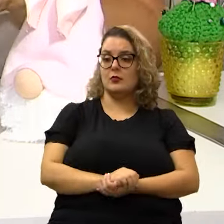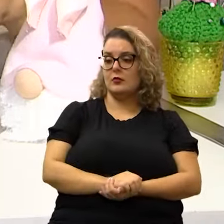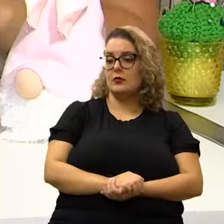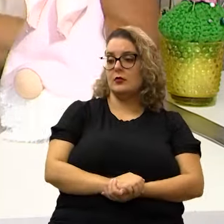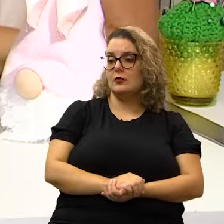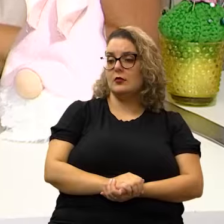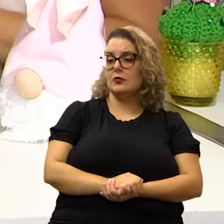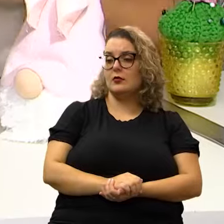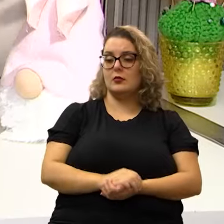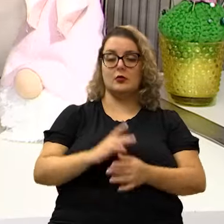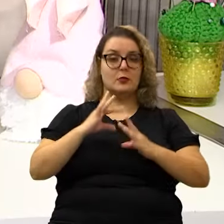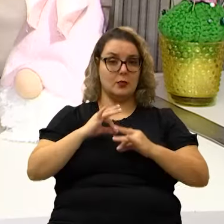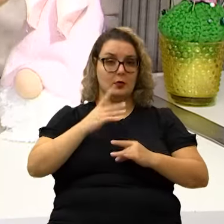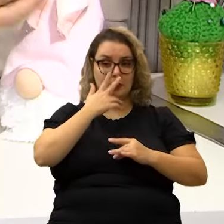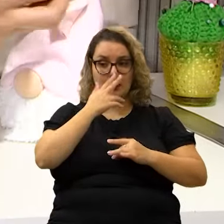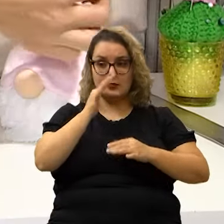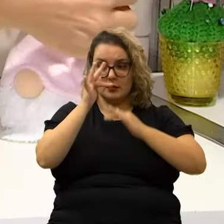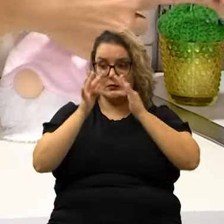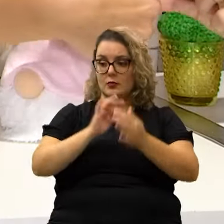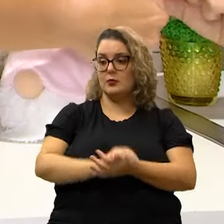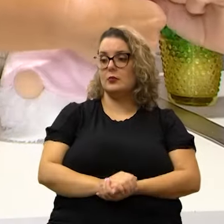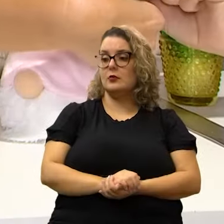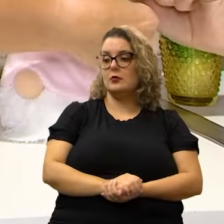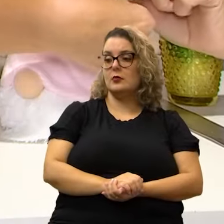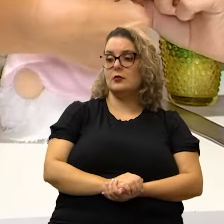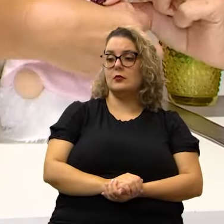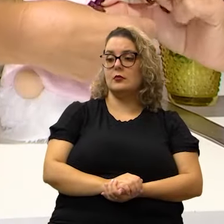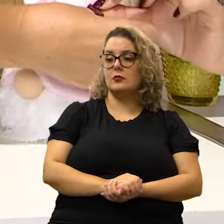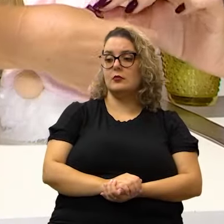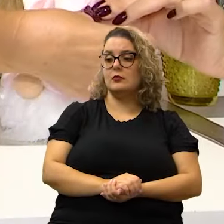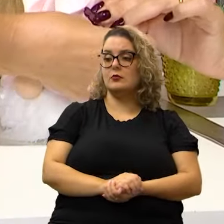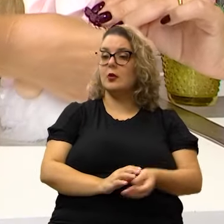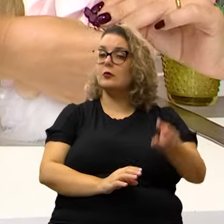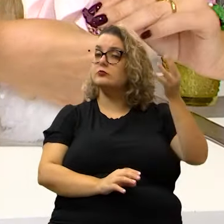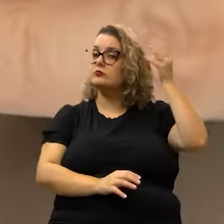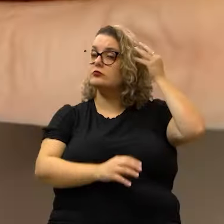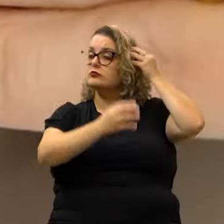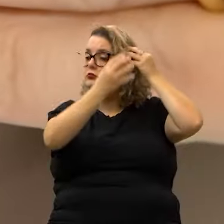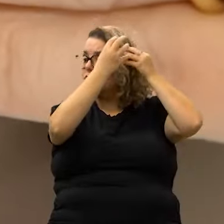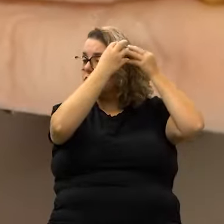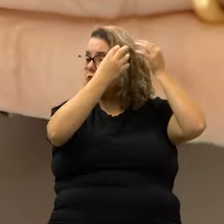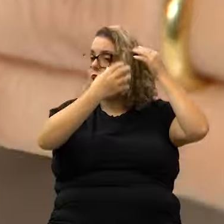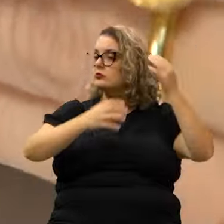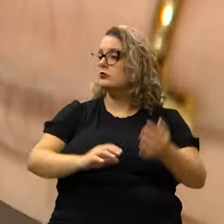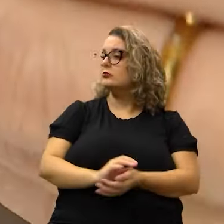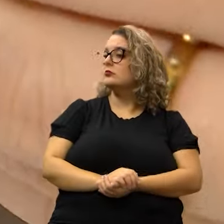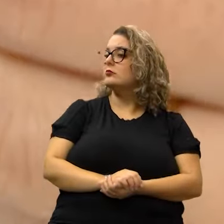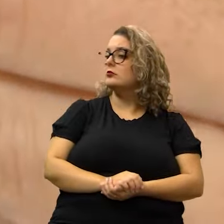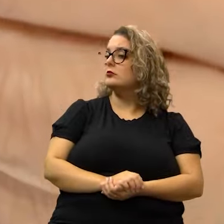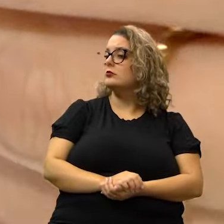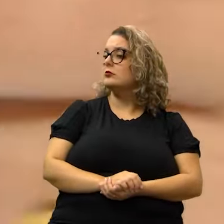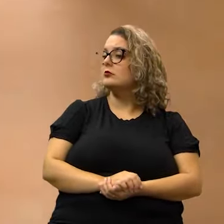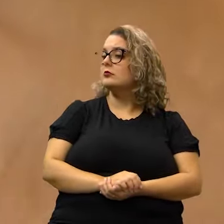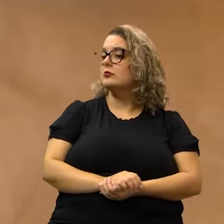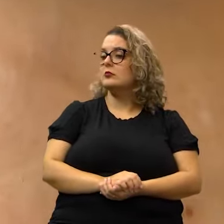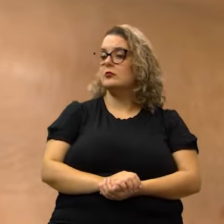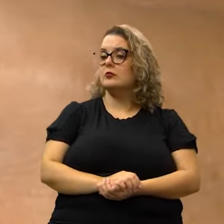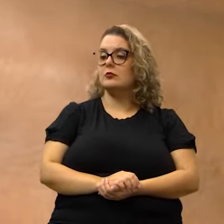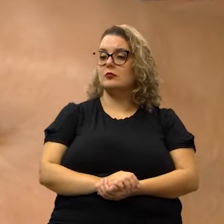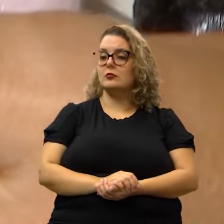flor. Esses botões de florzinhas a gente pode usar numa das laterais, colocando aqui no coelhinho, numa das laterais, colocar na